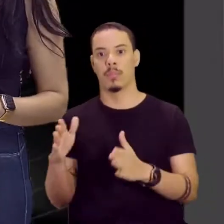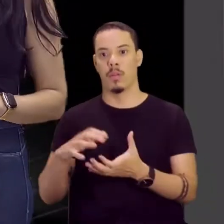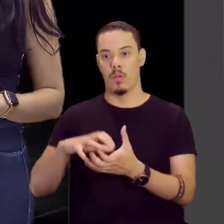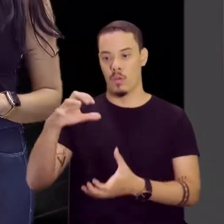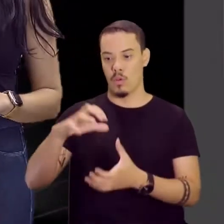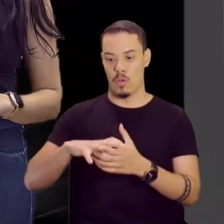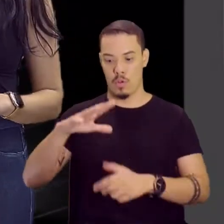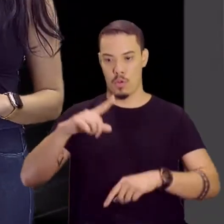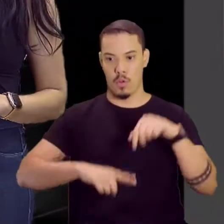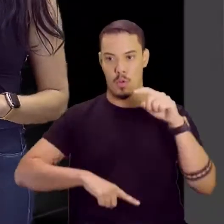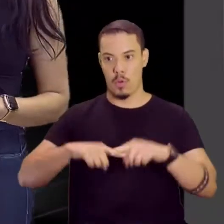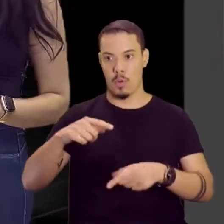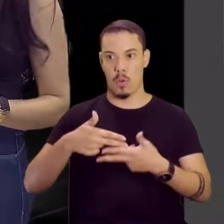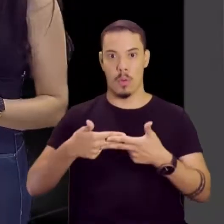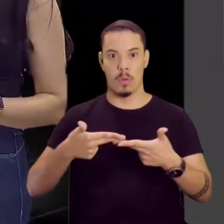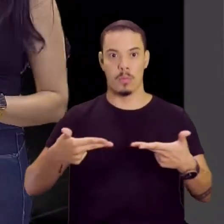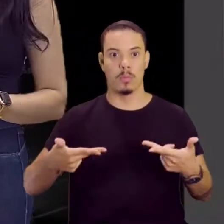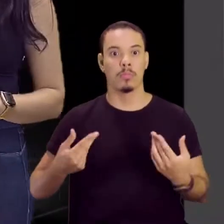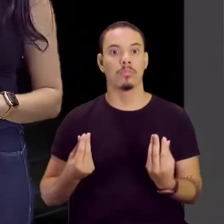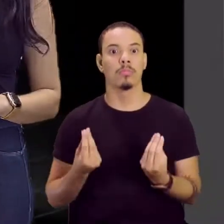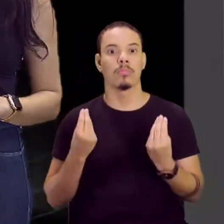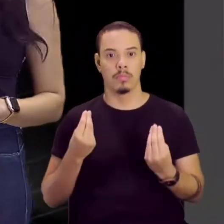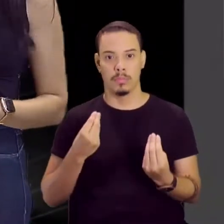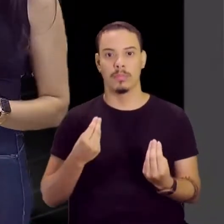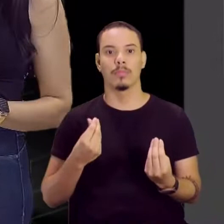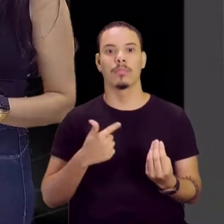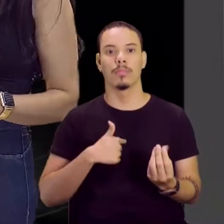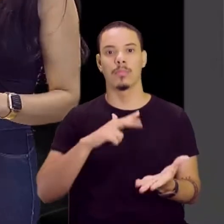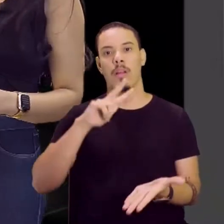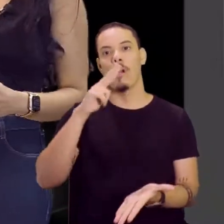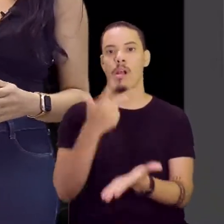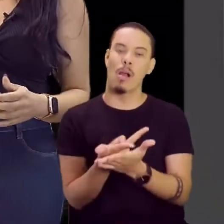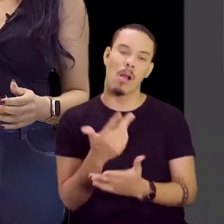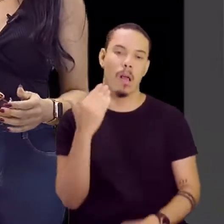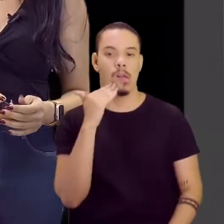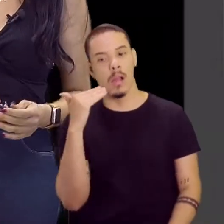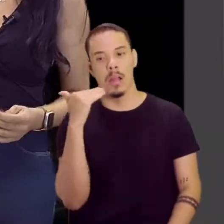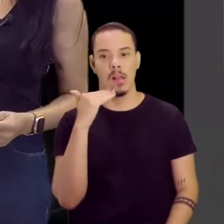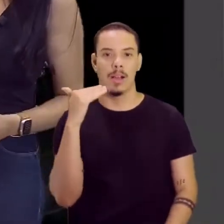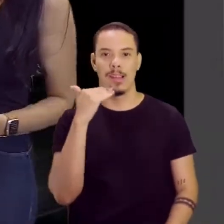né? Como os corpos caem. Exatamente. Eu caio de maneira desajeitada.